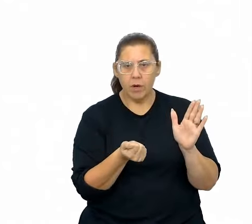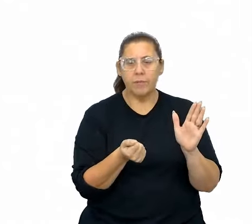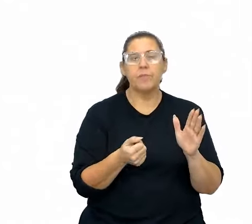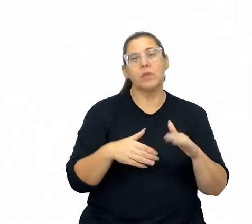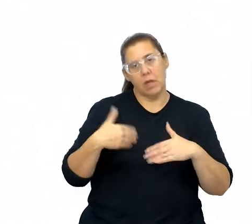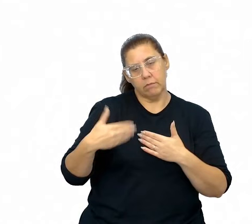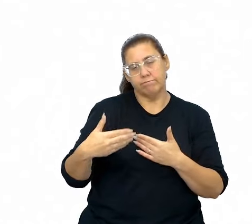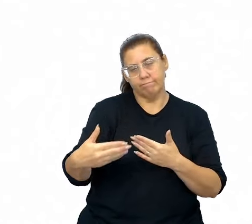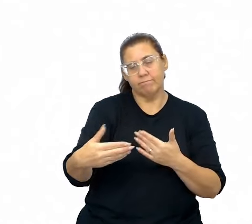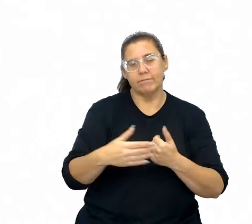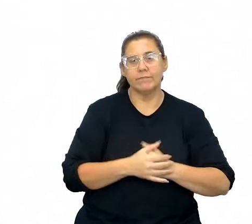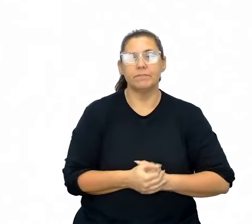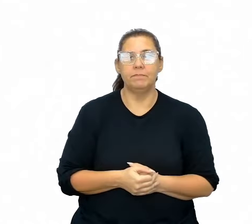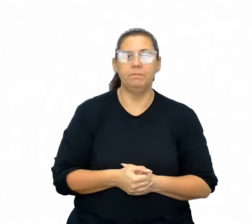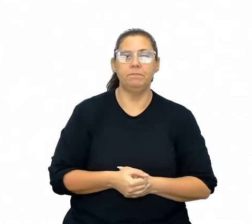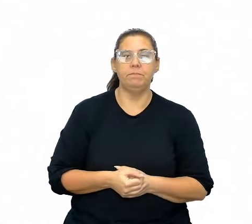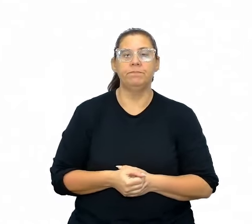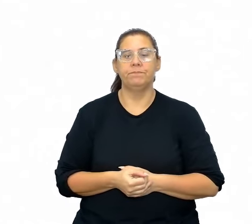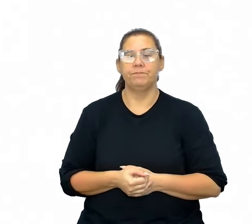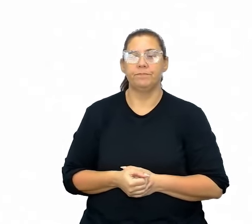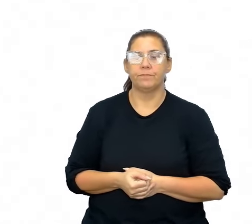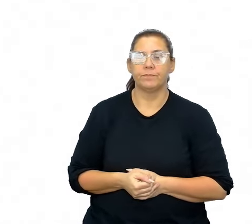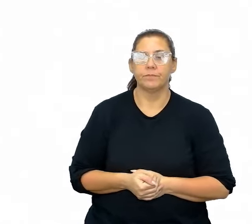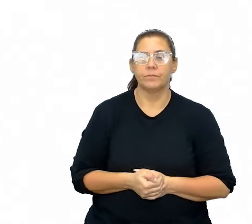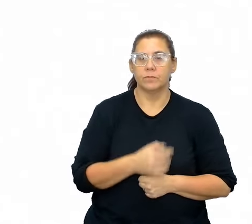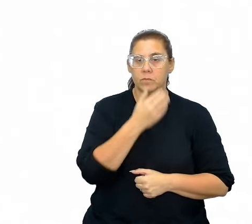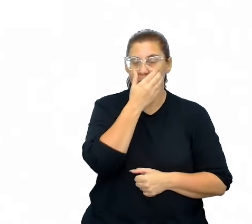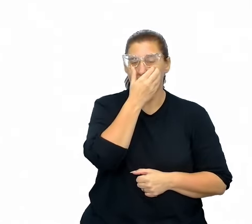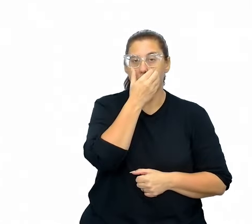e assim por diante.